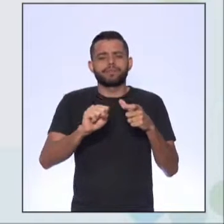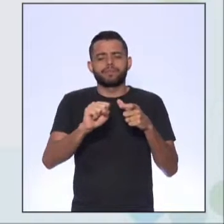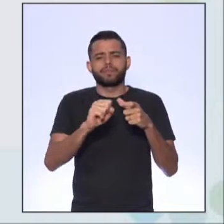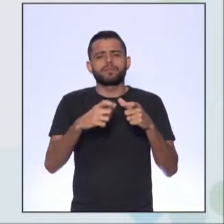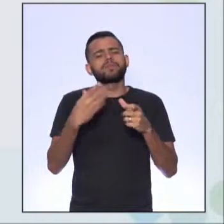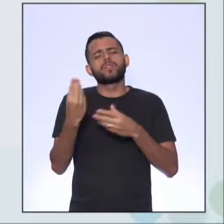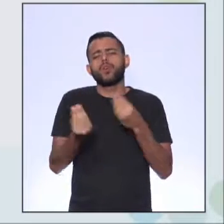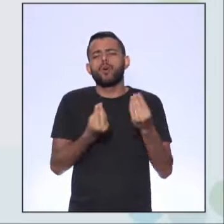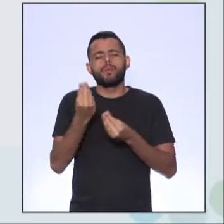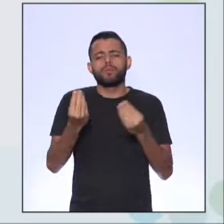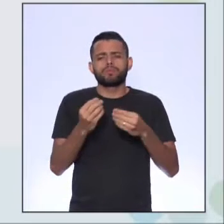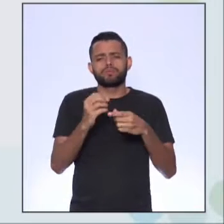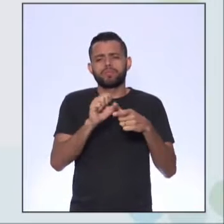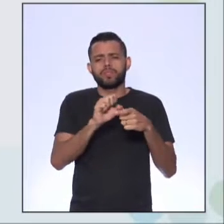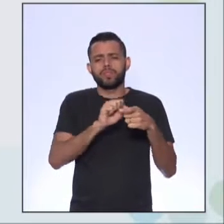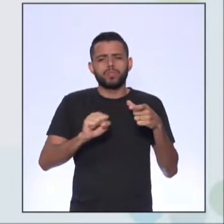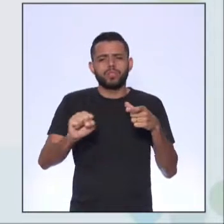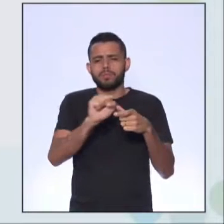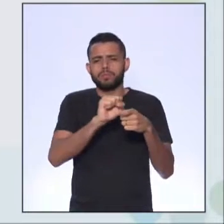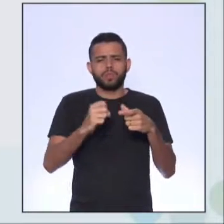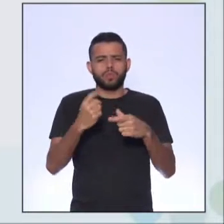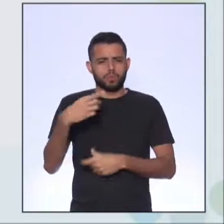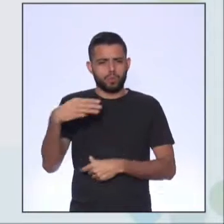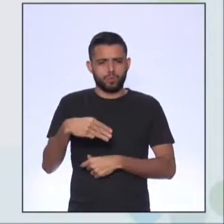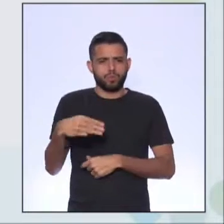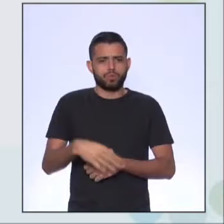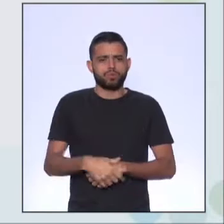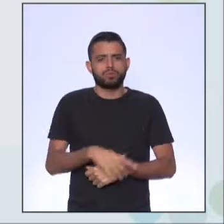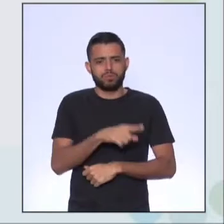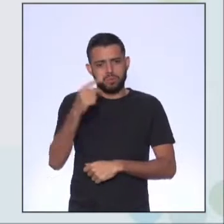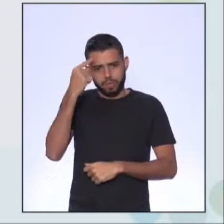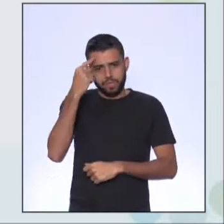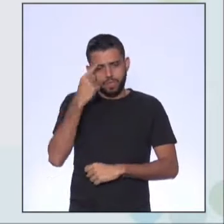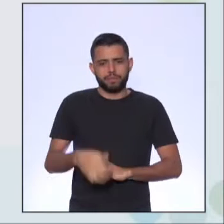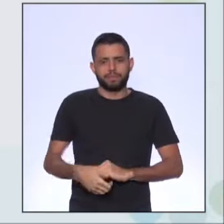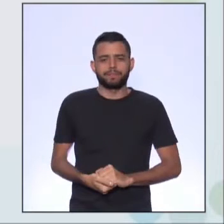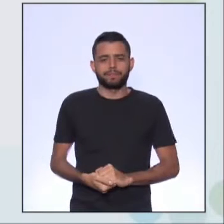Qual a definição de um ecossistema? Um minutinho só para vocês pensarem.